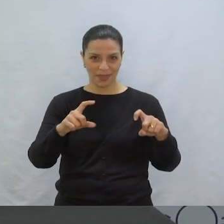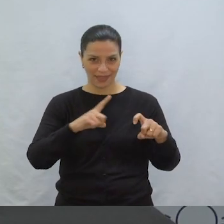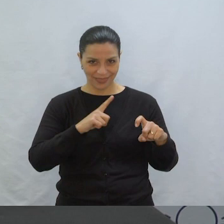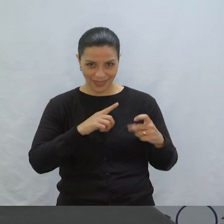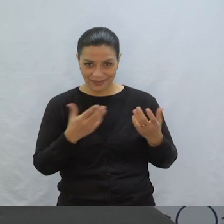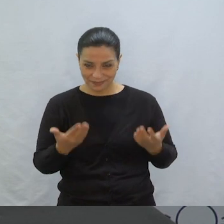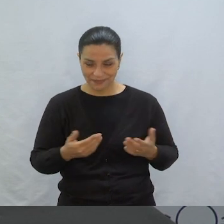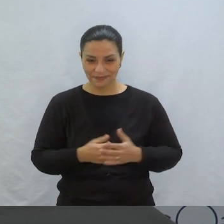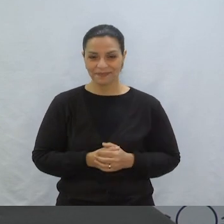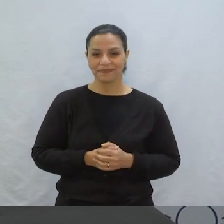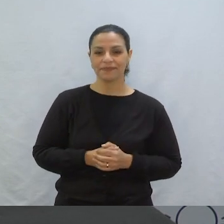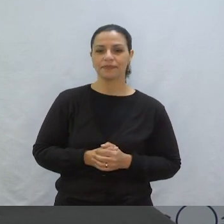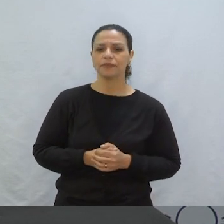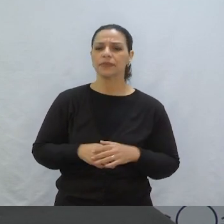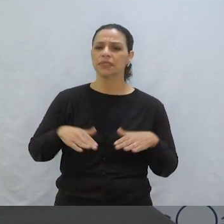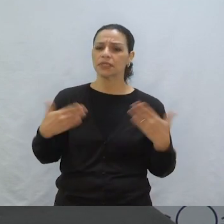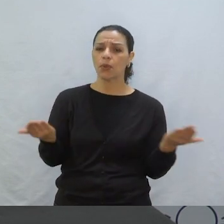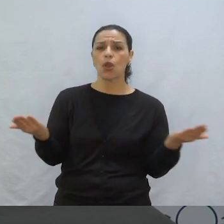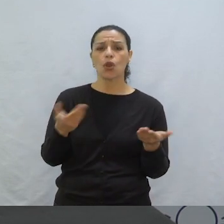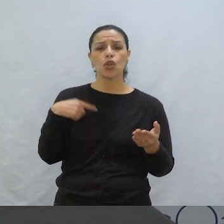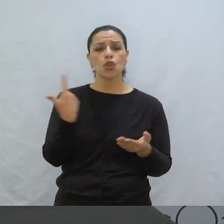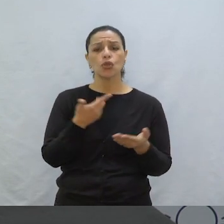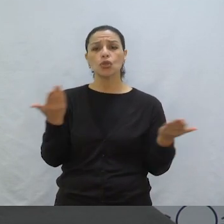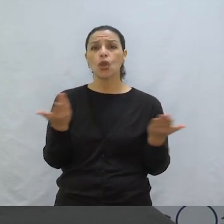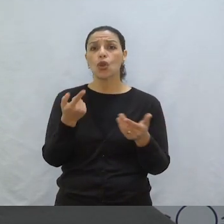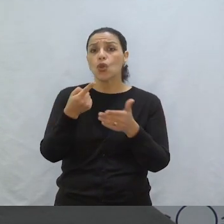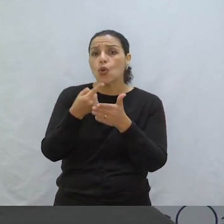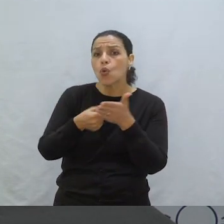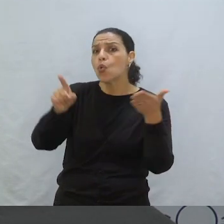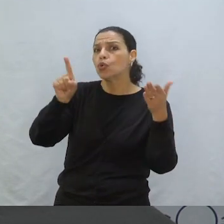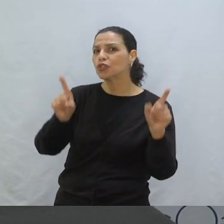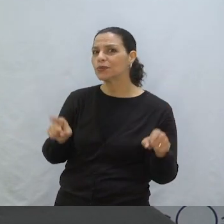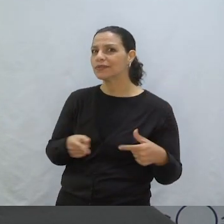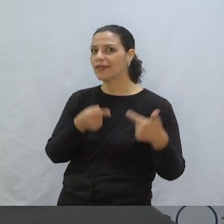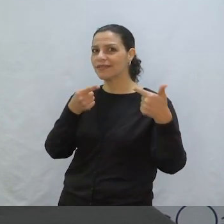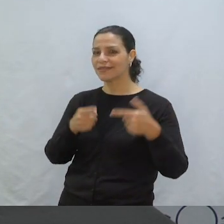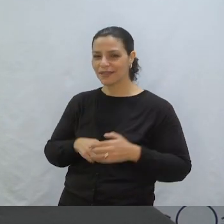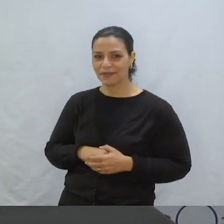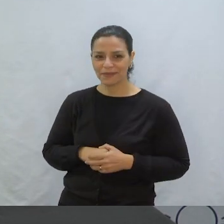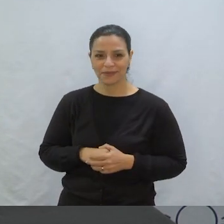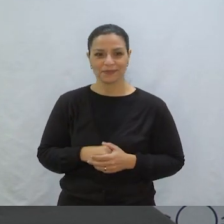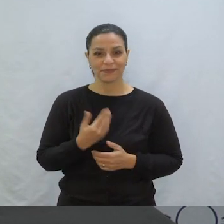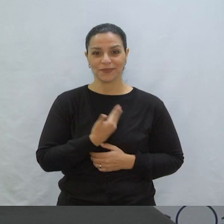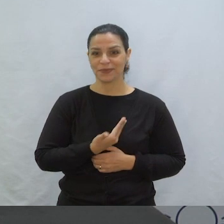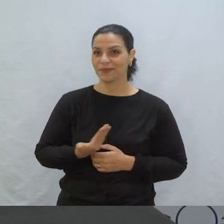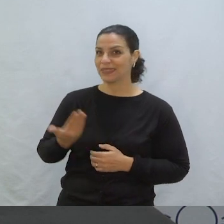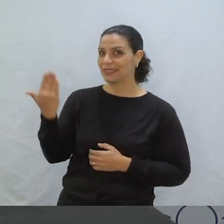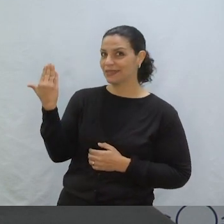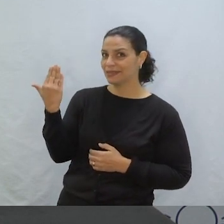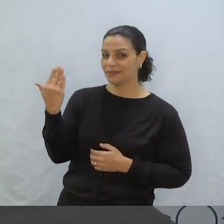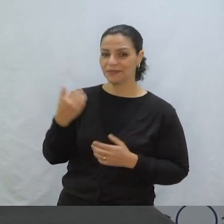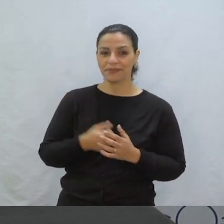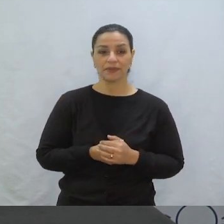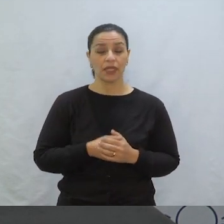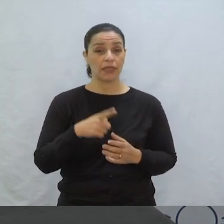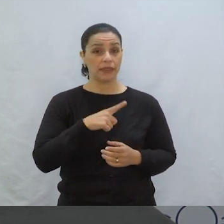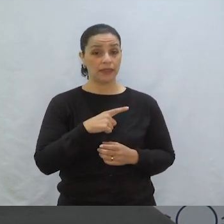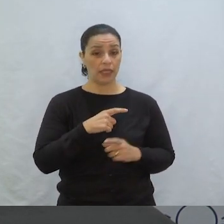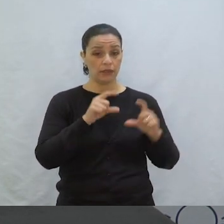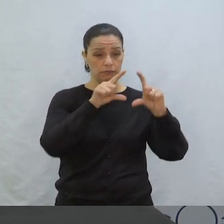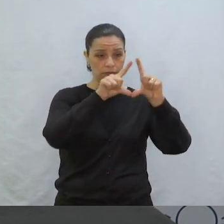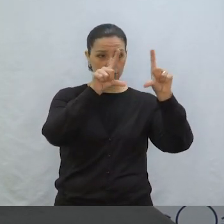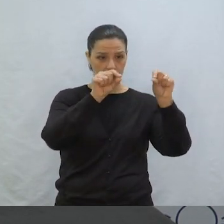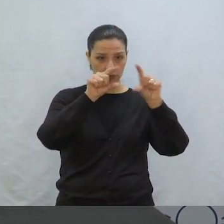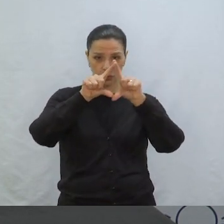possui mais meias. E agora vamos para o nosso último desafio.